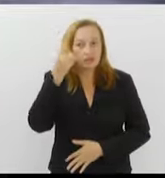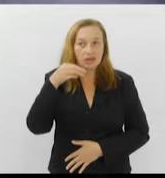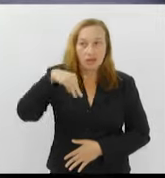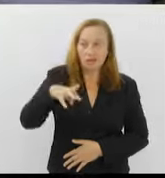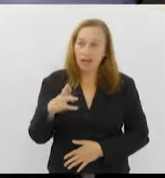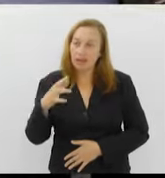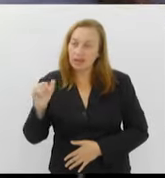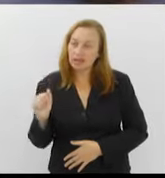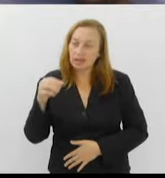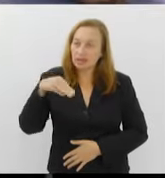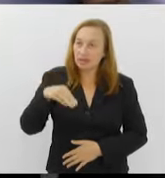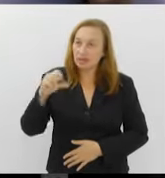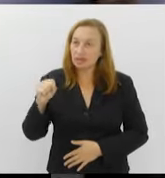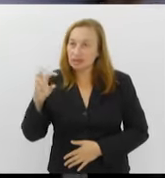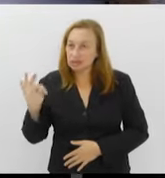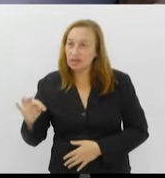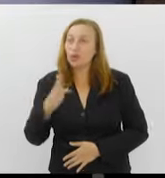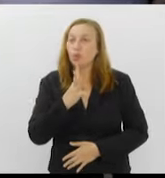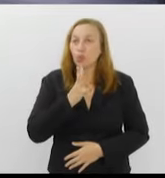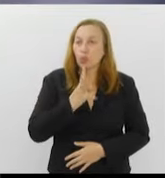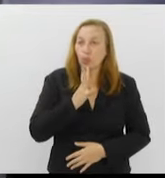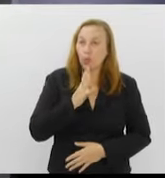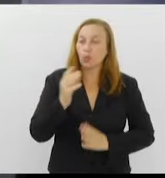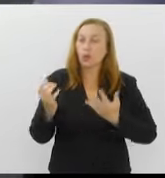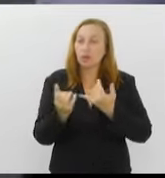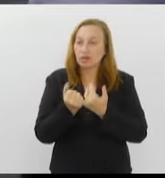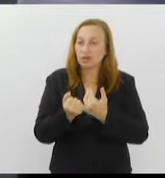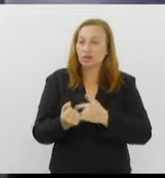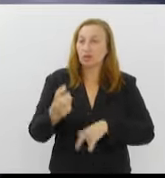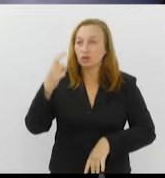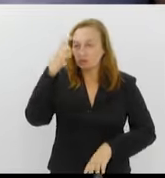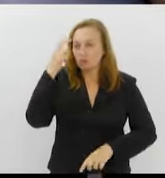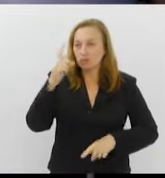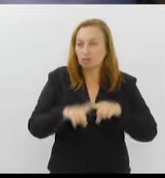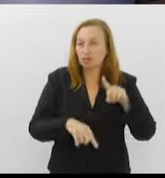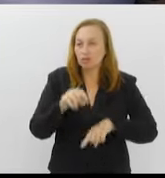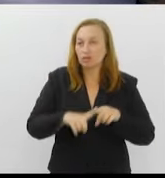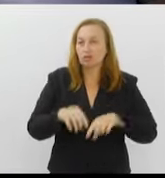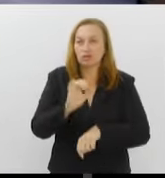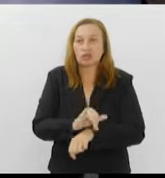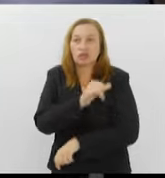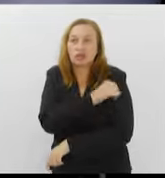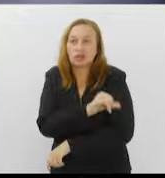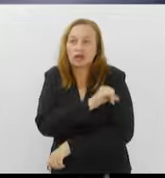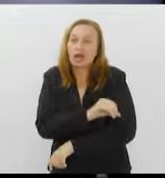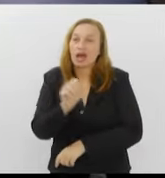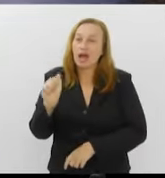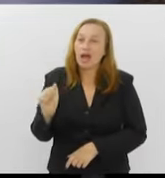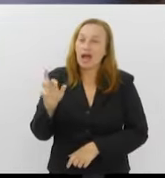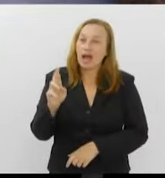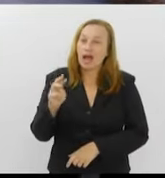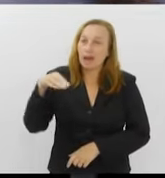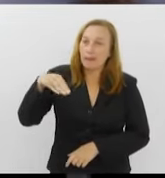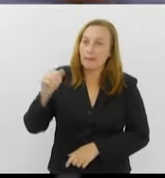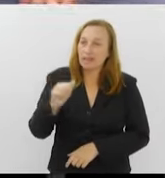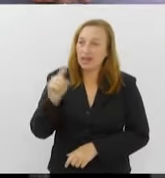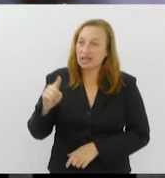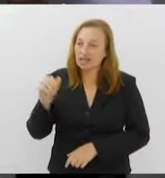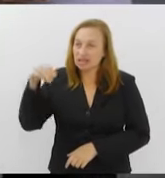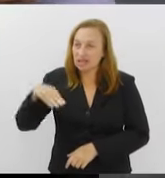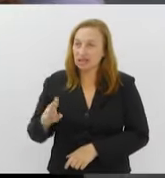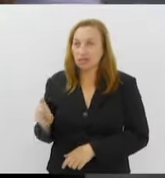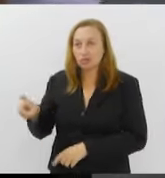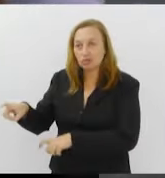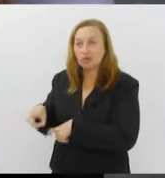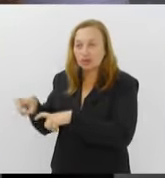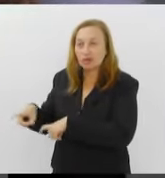do MST, que reconhece como patrimônio cultural e imaterial do Estado do Rio de Janeiro um armazém do campo. Super importante dizer que